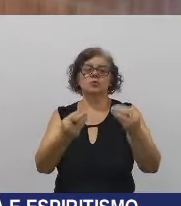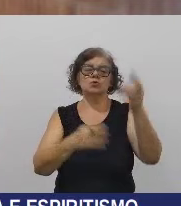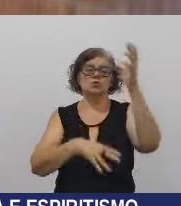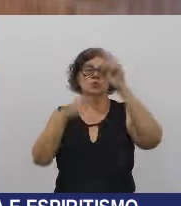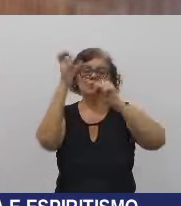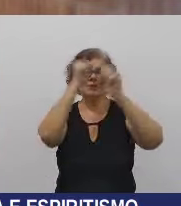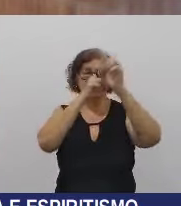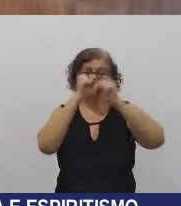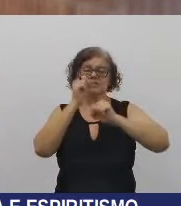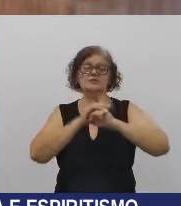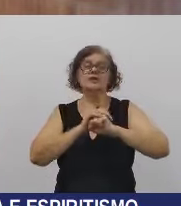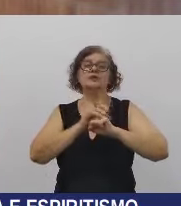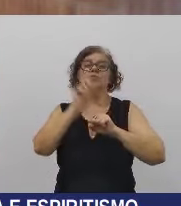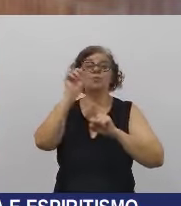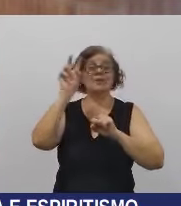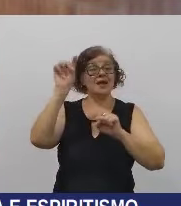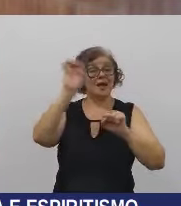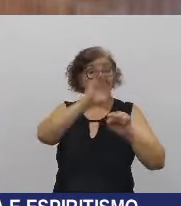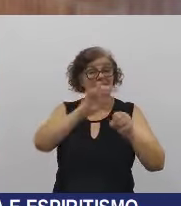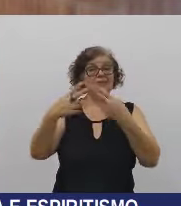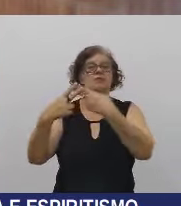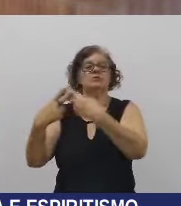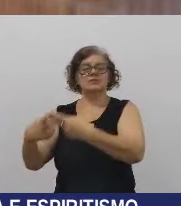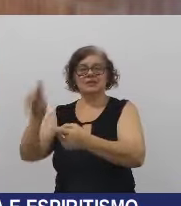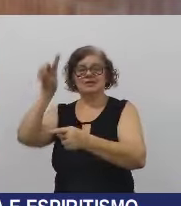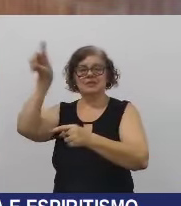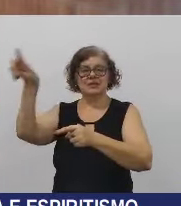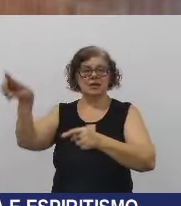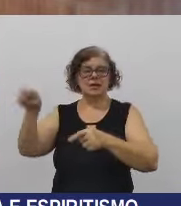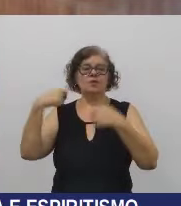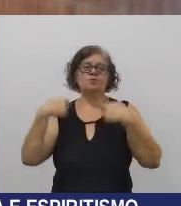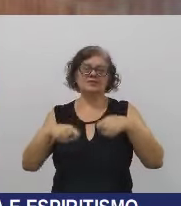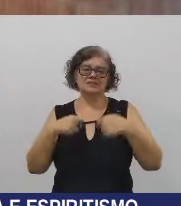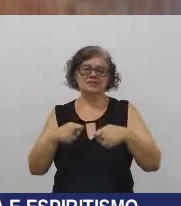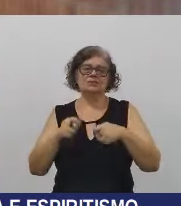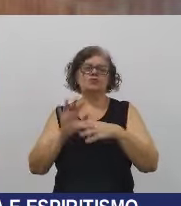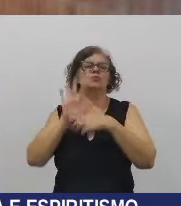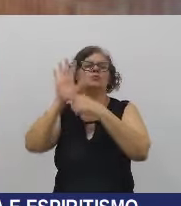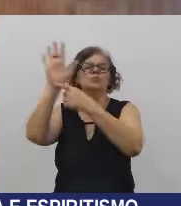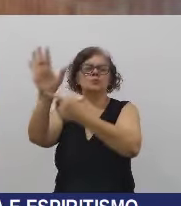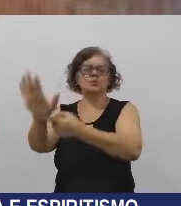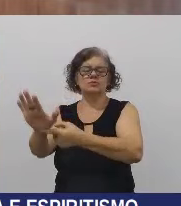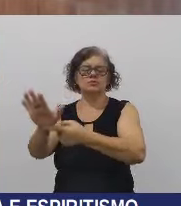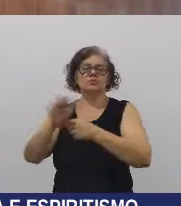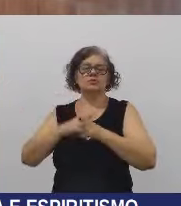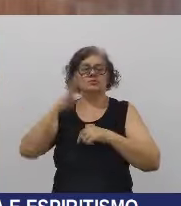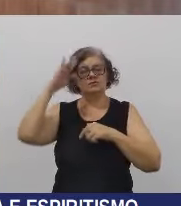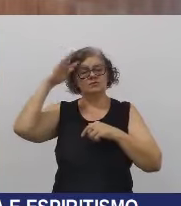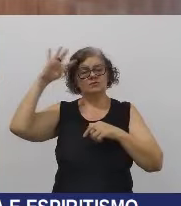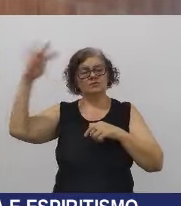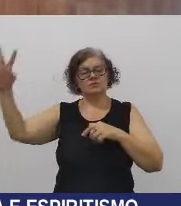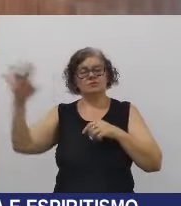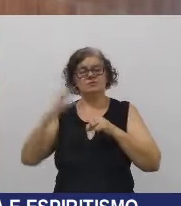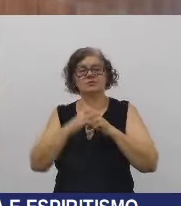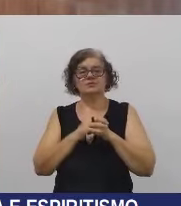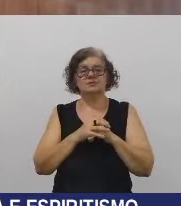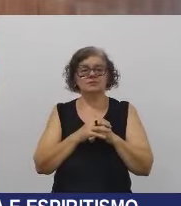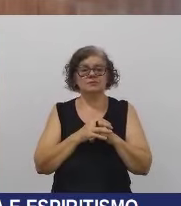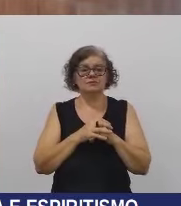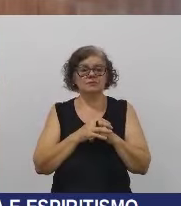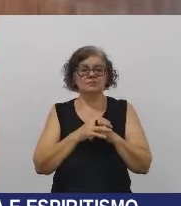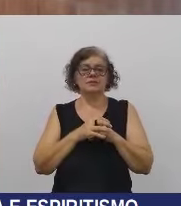muito aprendizado para cada um deles. São muito necessitados de misericórdia. Vamos imaginar